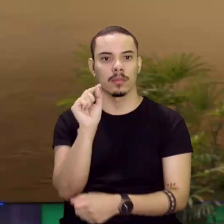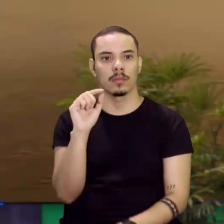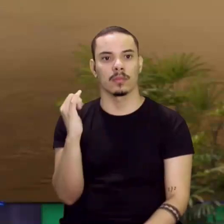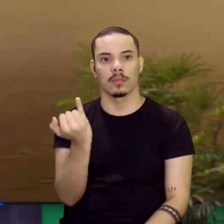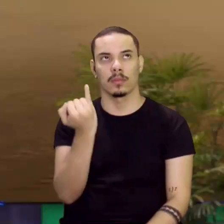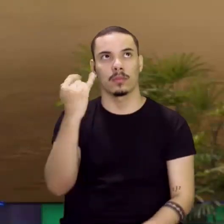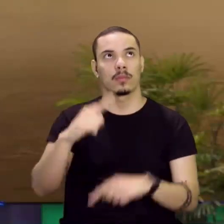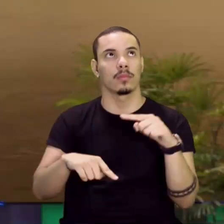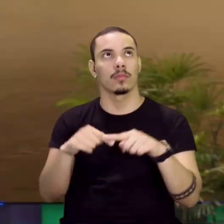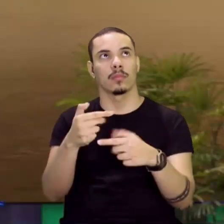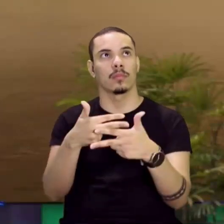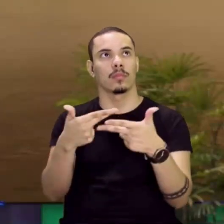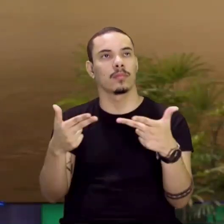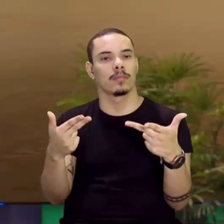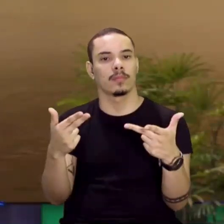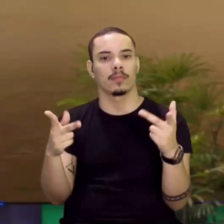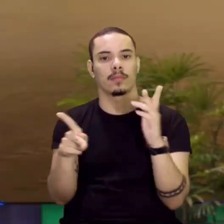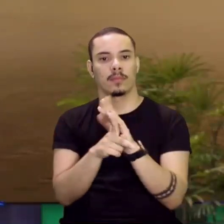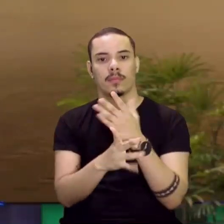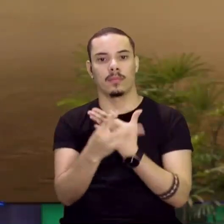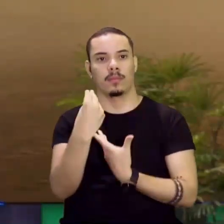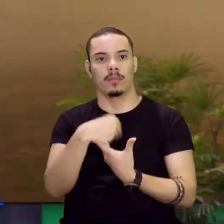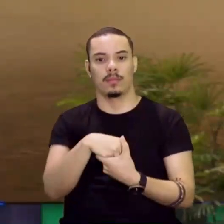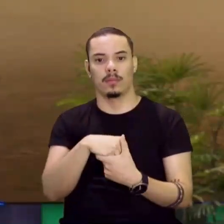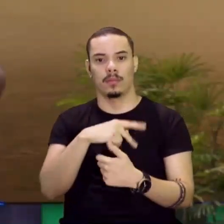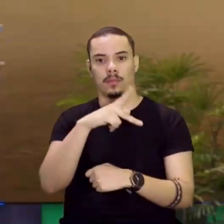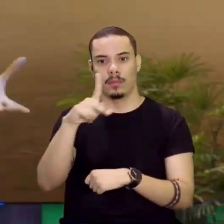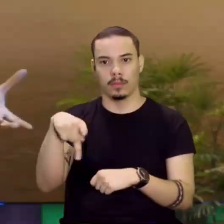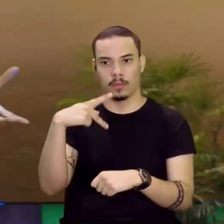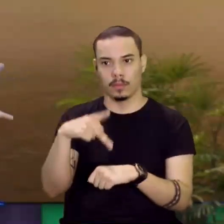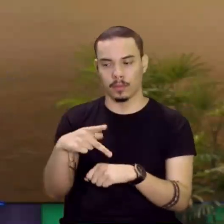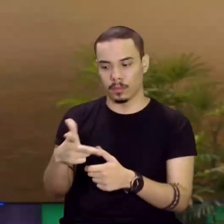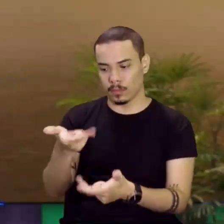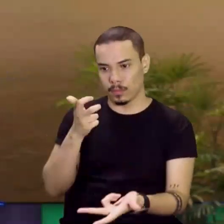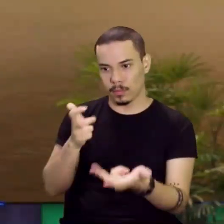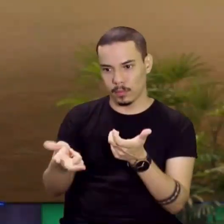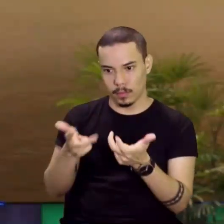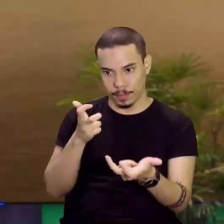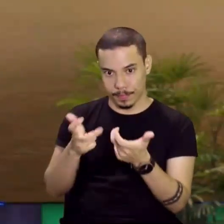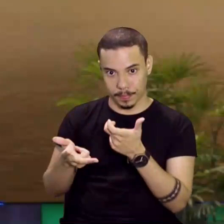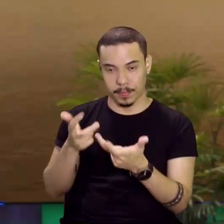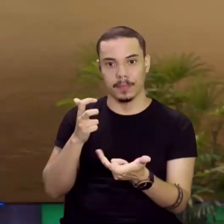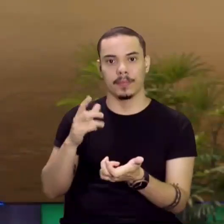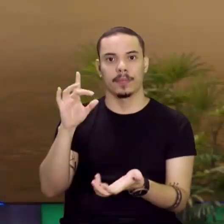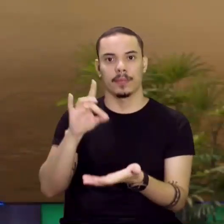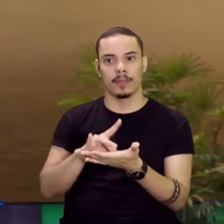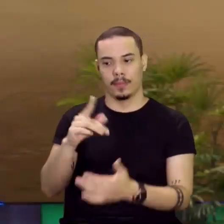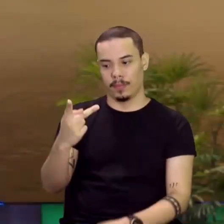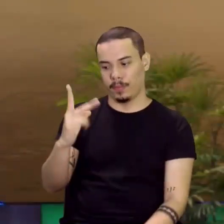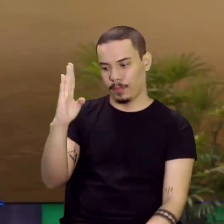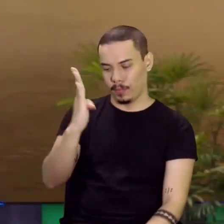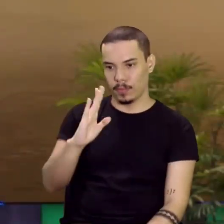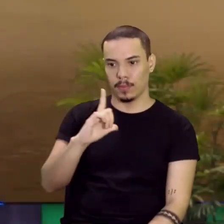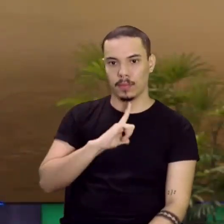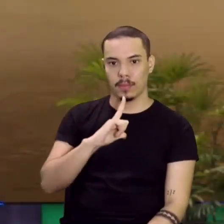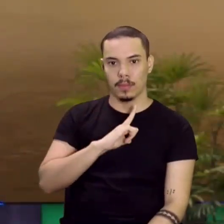dos recursos minerais para o país explorar? No Brasil